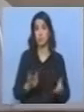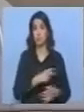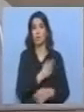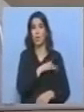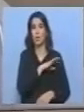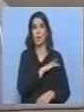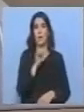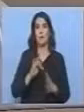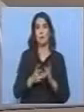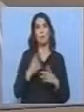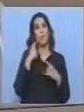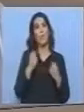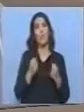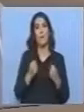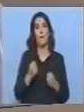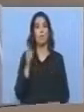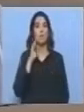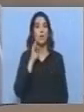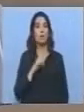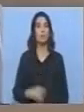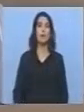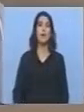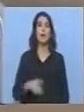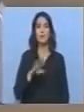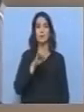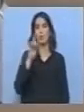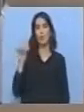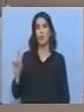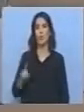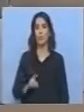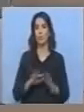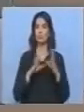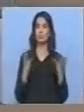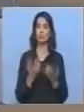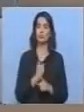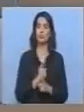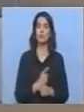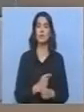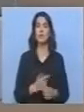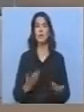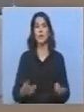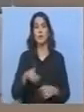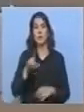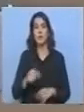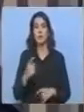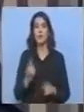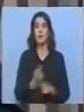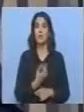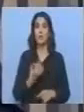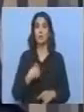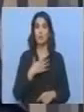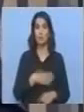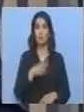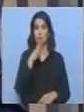Universidade de Coimbra continua a ter um valor grande, mas noutros espaços, a nível global, também. Para além disso, uma coisa que eu gosto